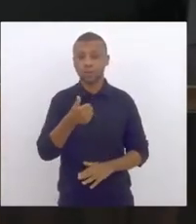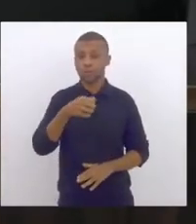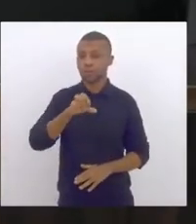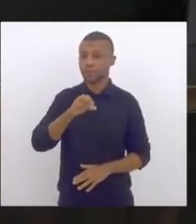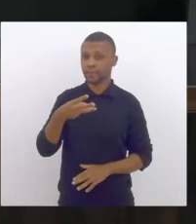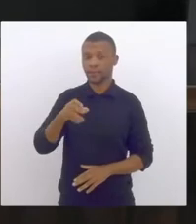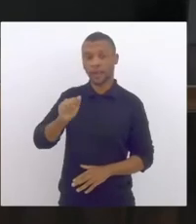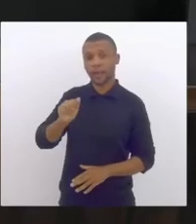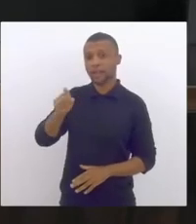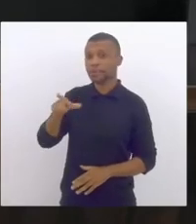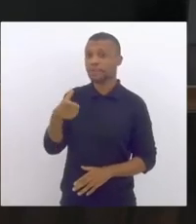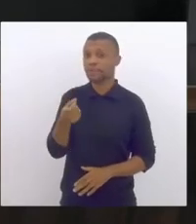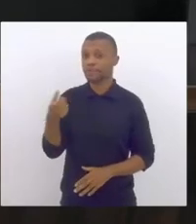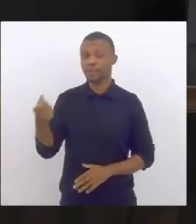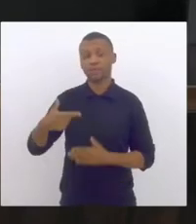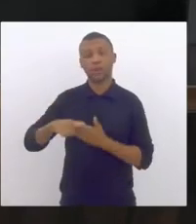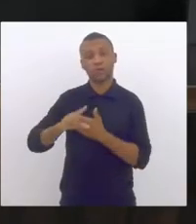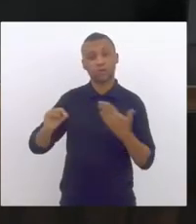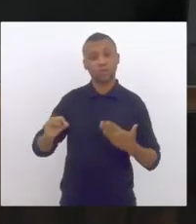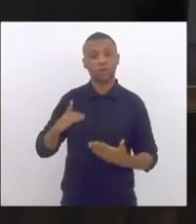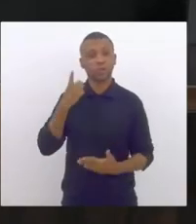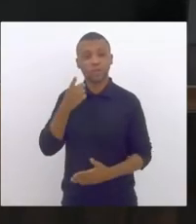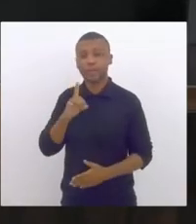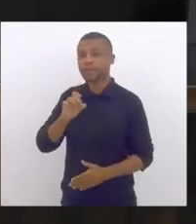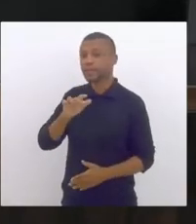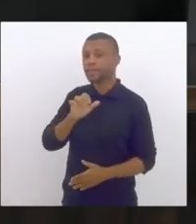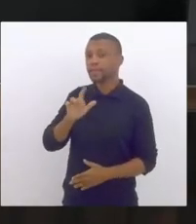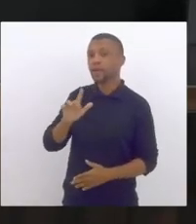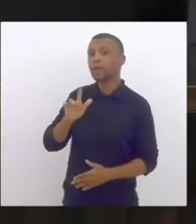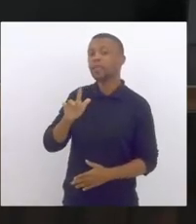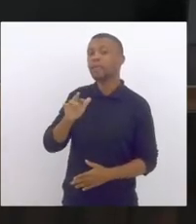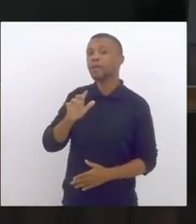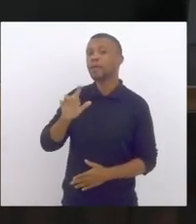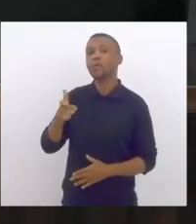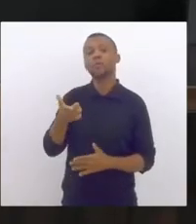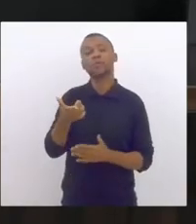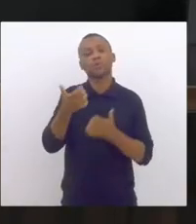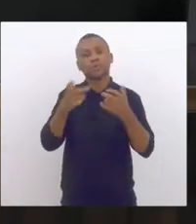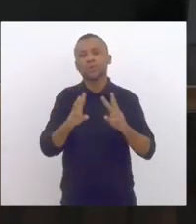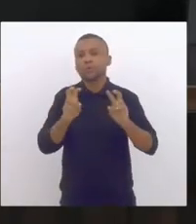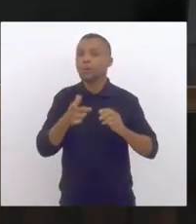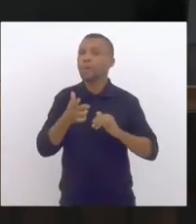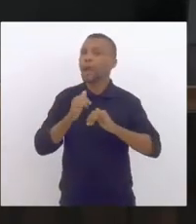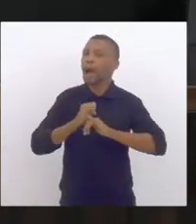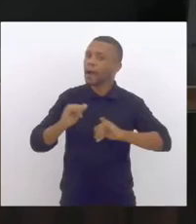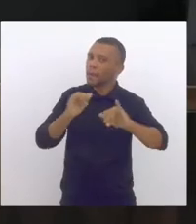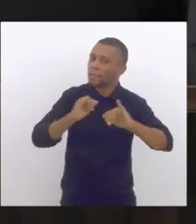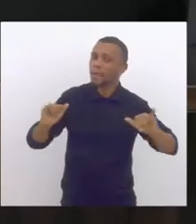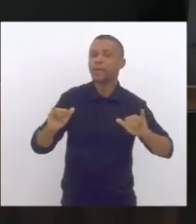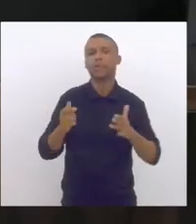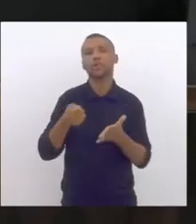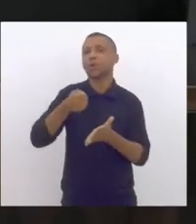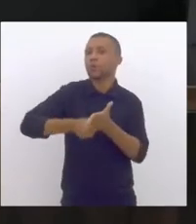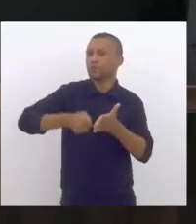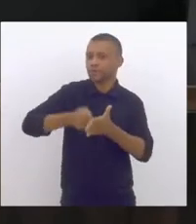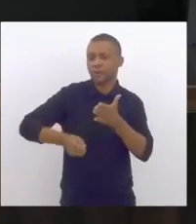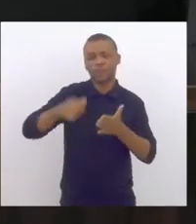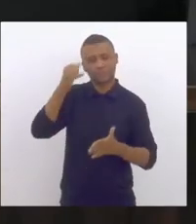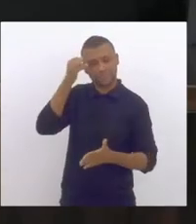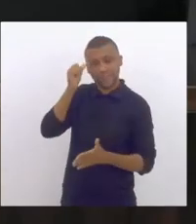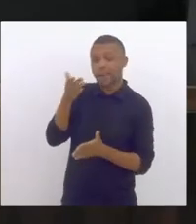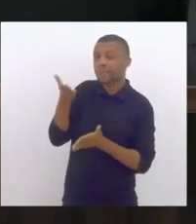de autoria do deputado Daniel Librelon, que dispõe sobre a campanha estadual de prevenção e combate ao câncer de ovário. Em